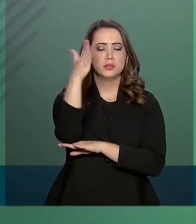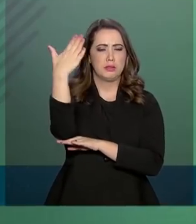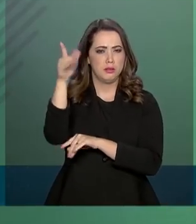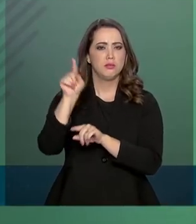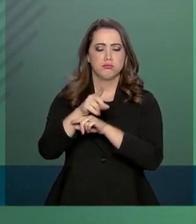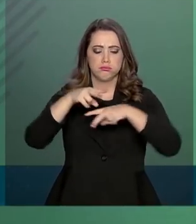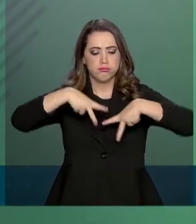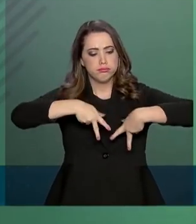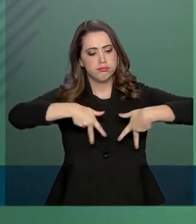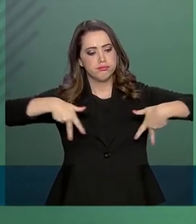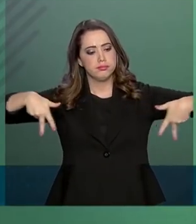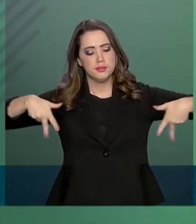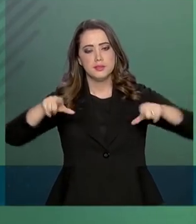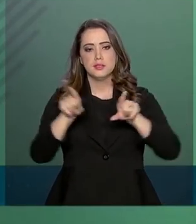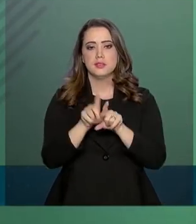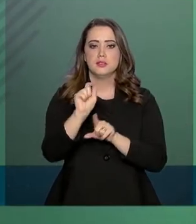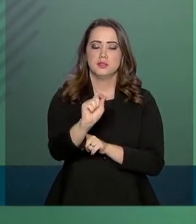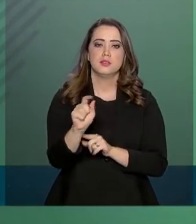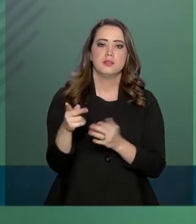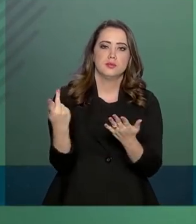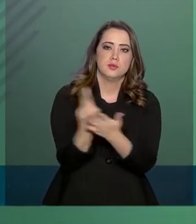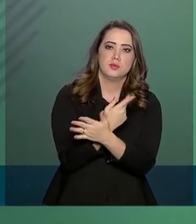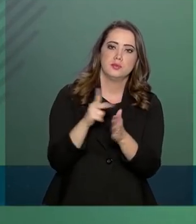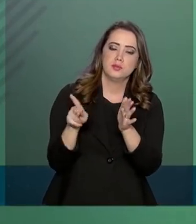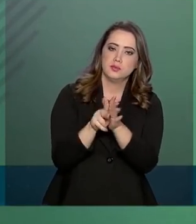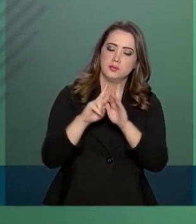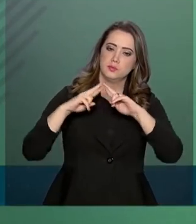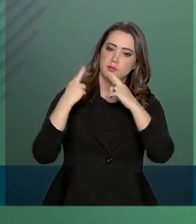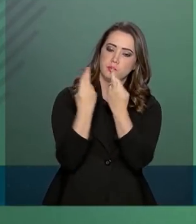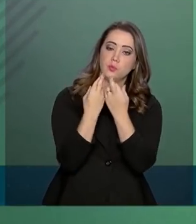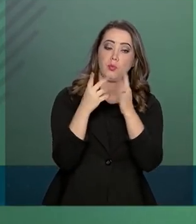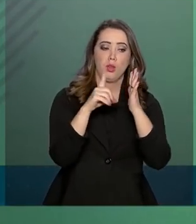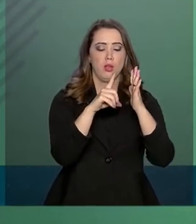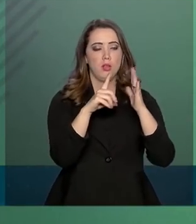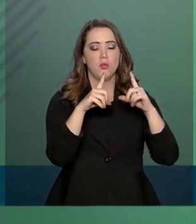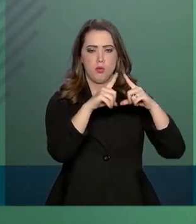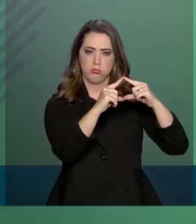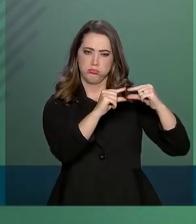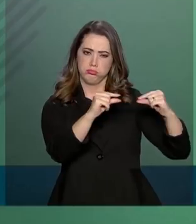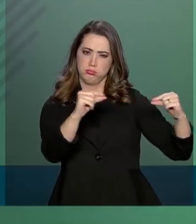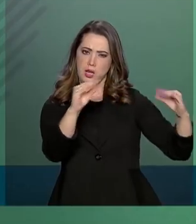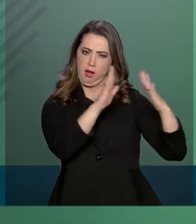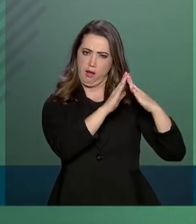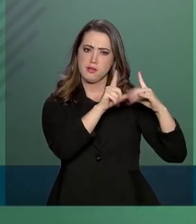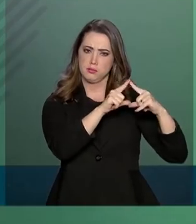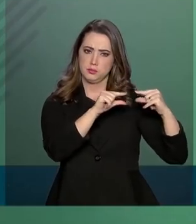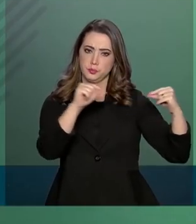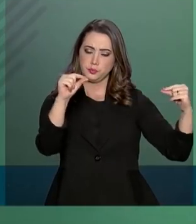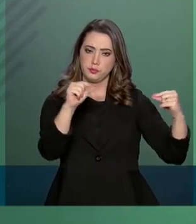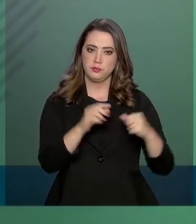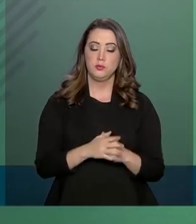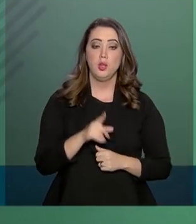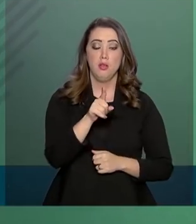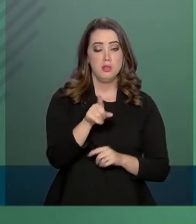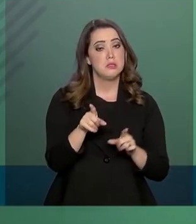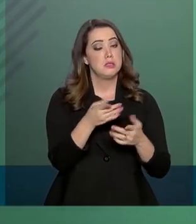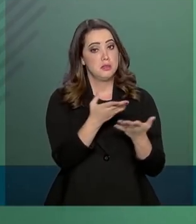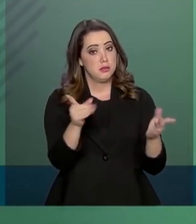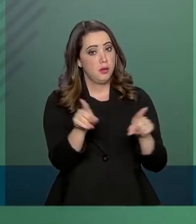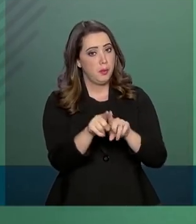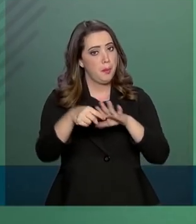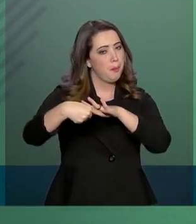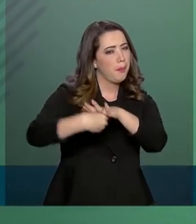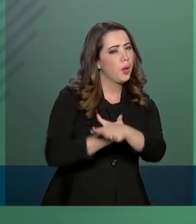reunião como eu disse lá no próprio palácio vocês argüiram também a equipe do gabinete do